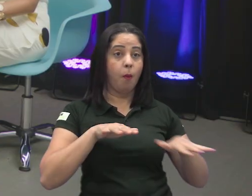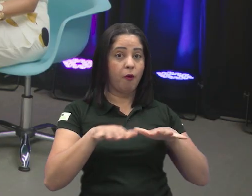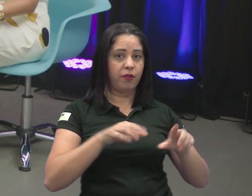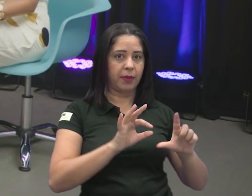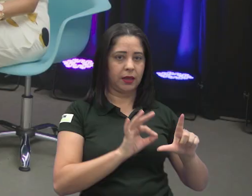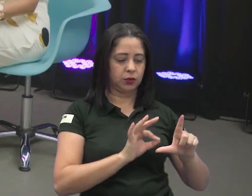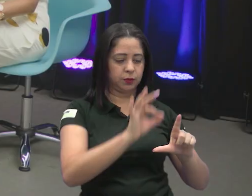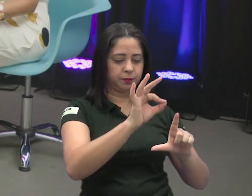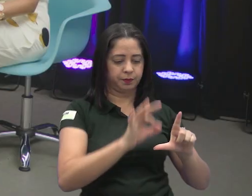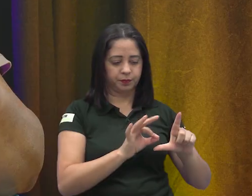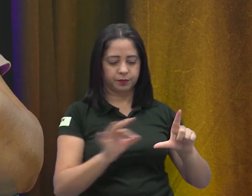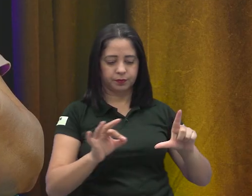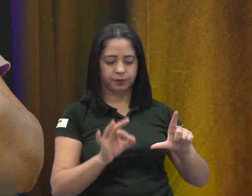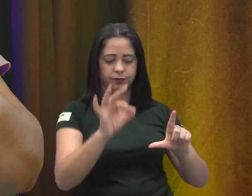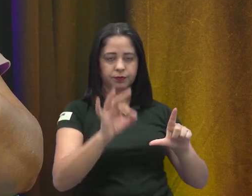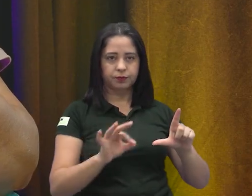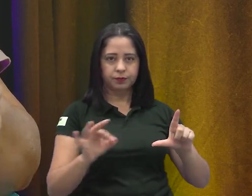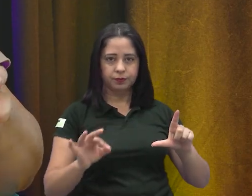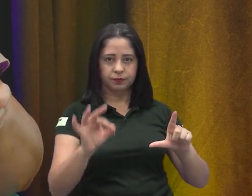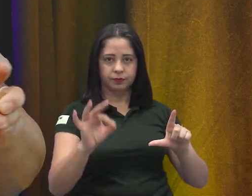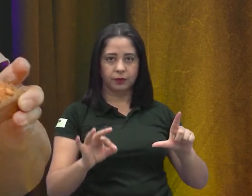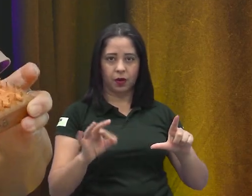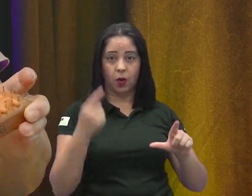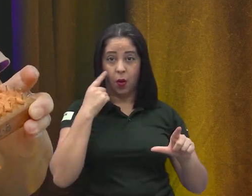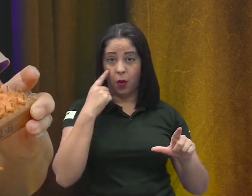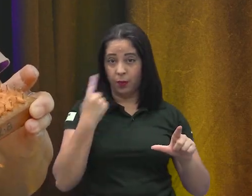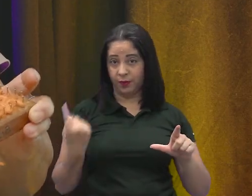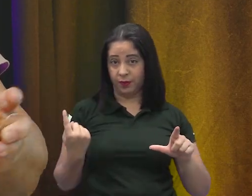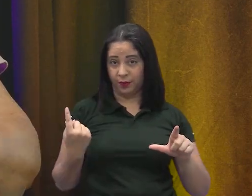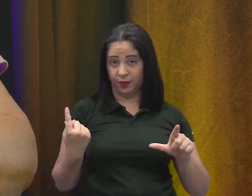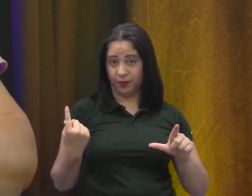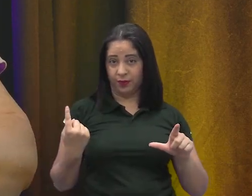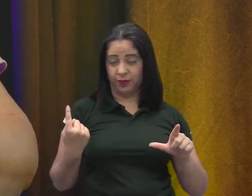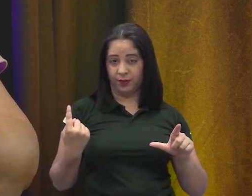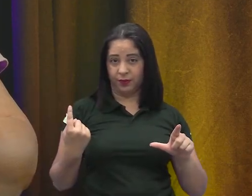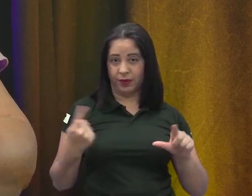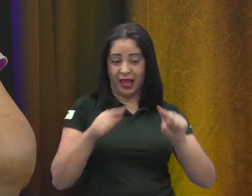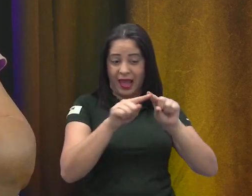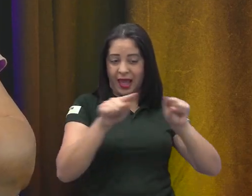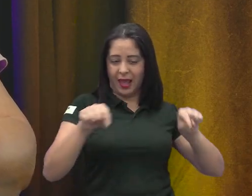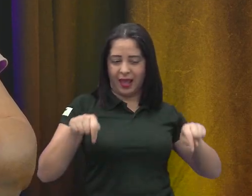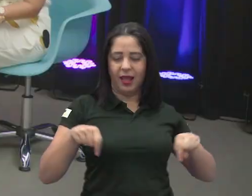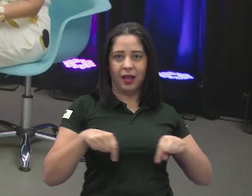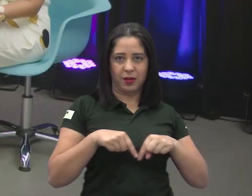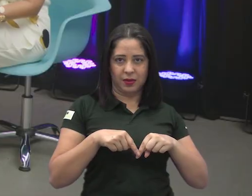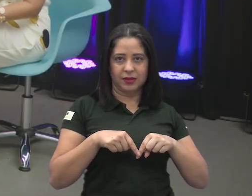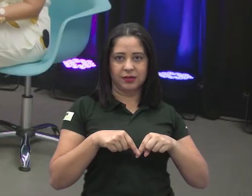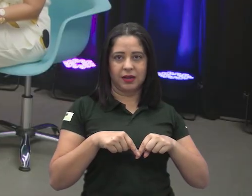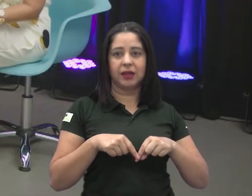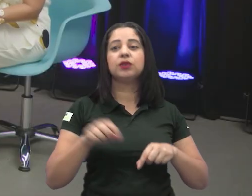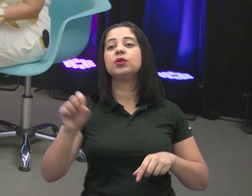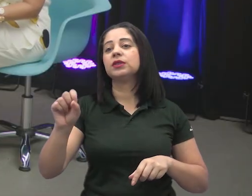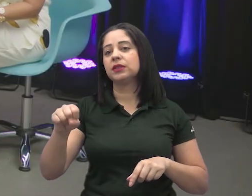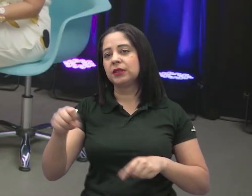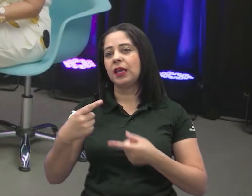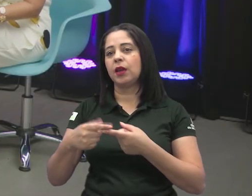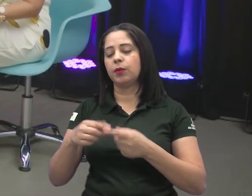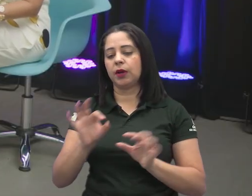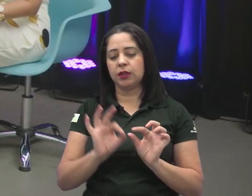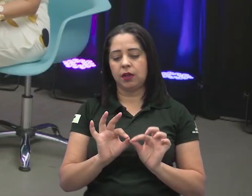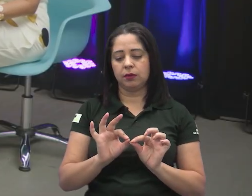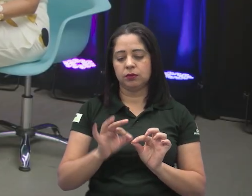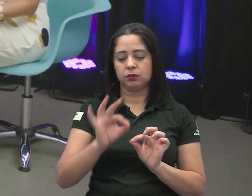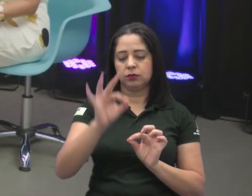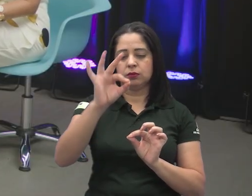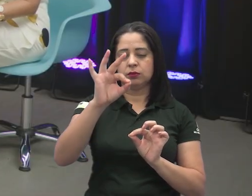que eu digo é esse tipo de tear aqui. Parece uma ferramenta que você trabalha tanto simples, nessa direção como nessa direção.